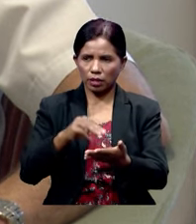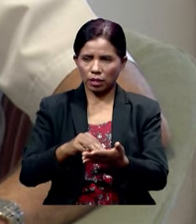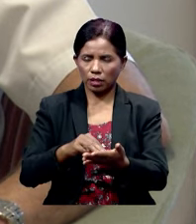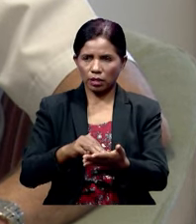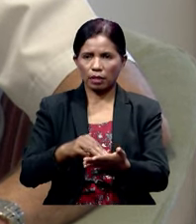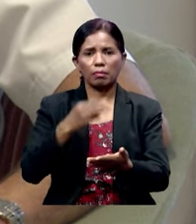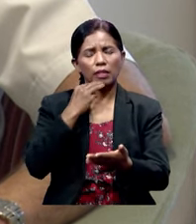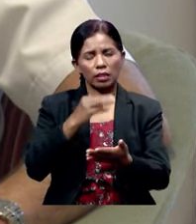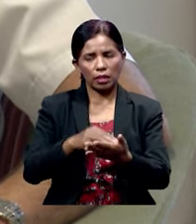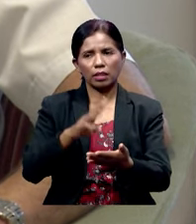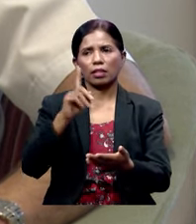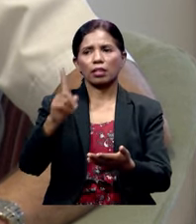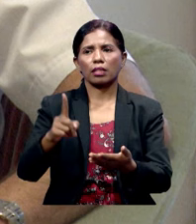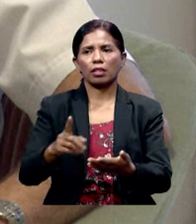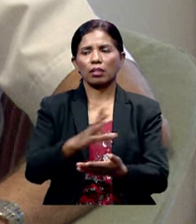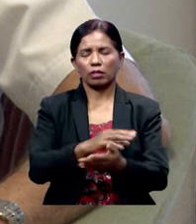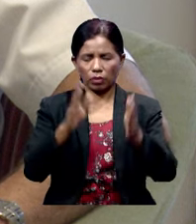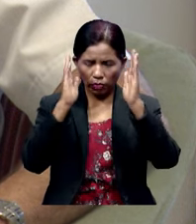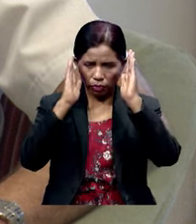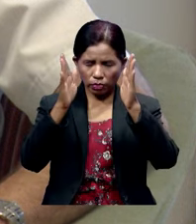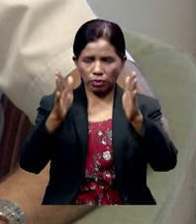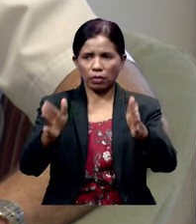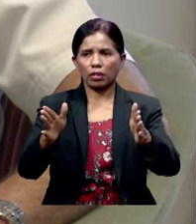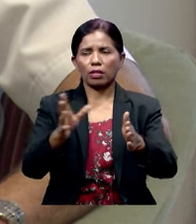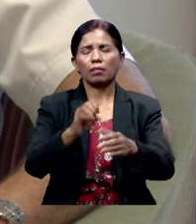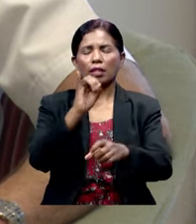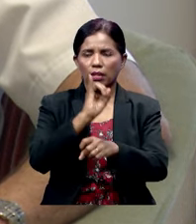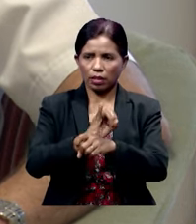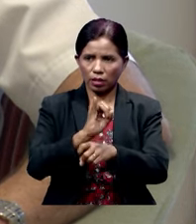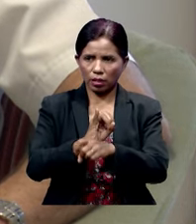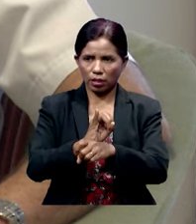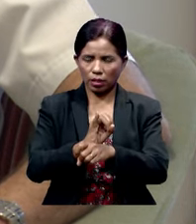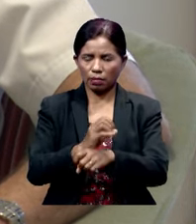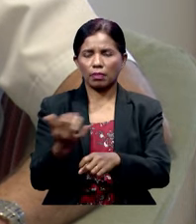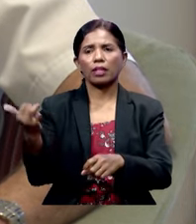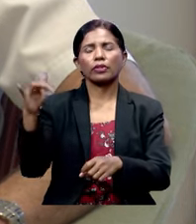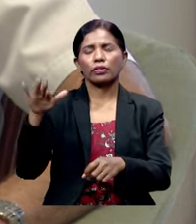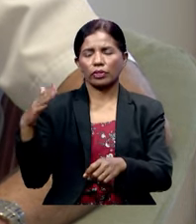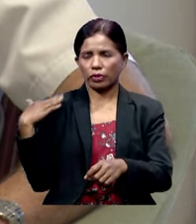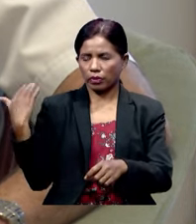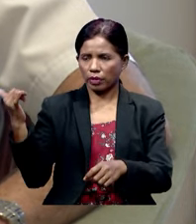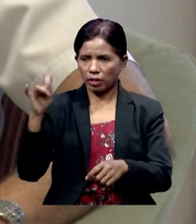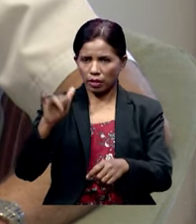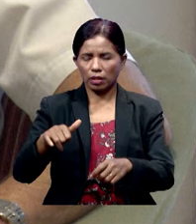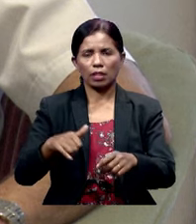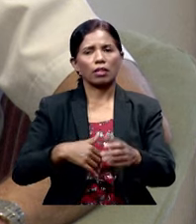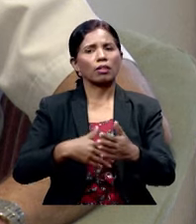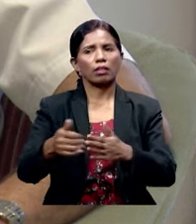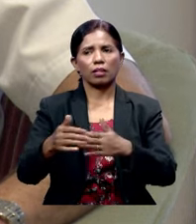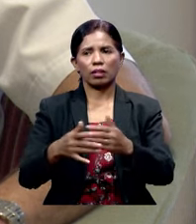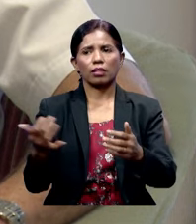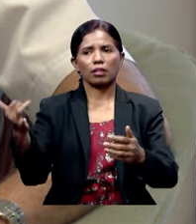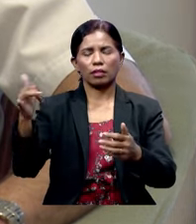mensagem de grande atenção da parte da igreja para eles ser conforme à